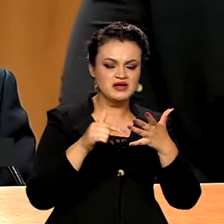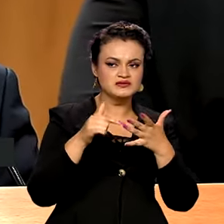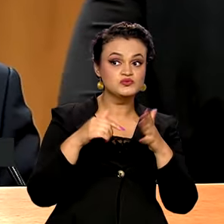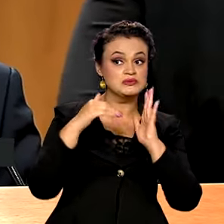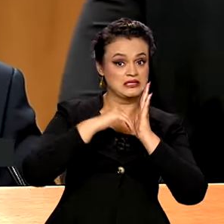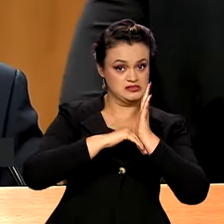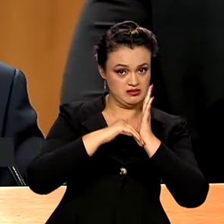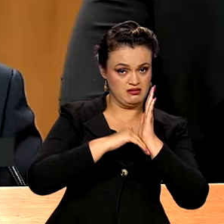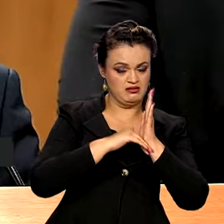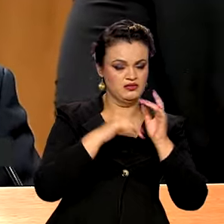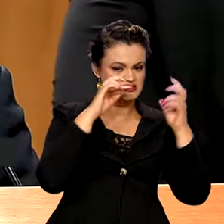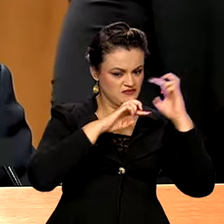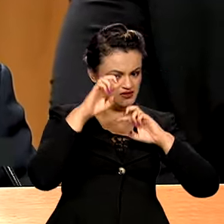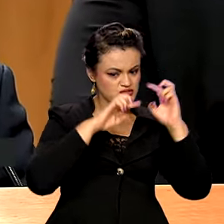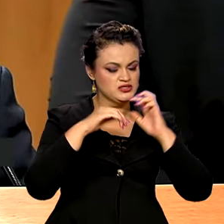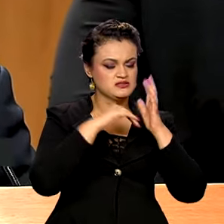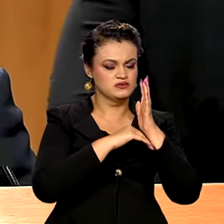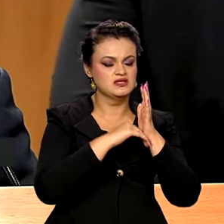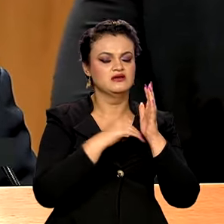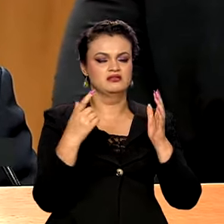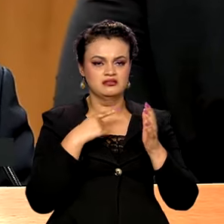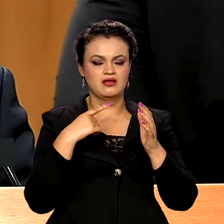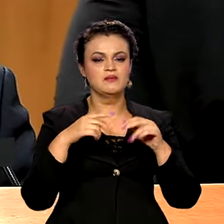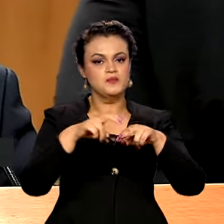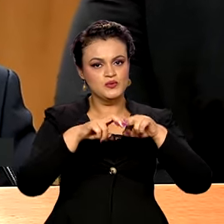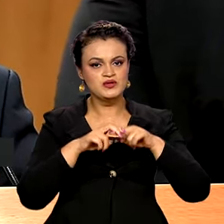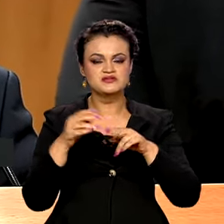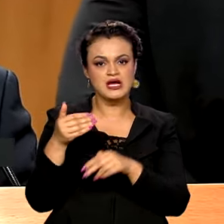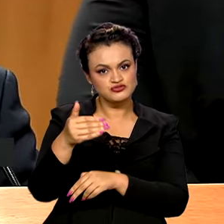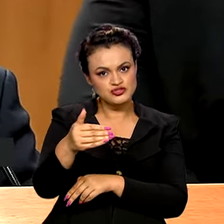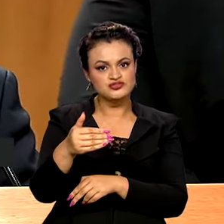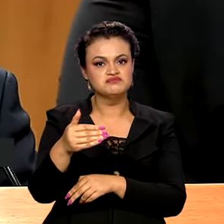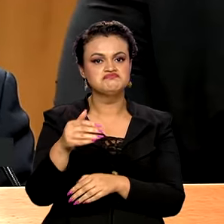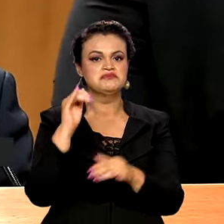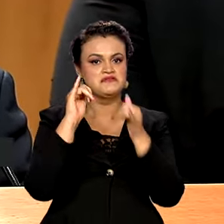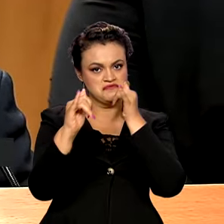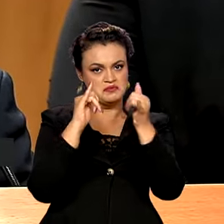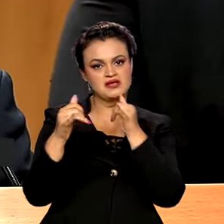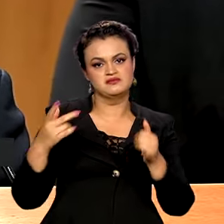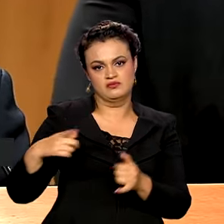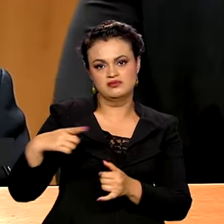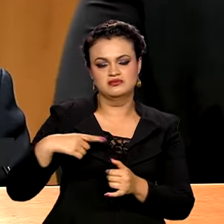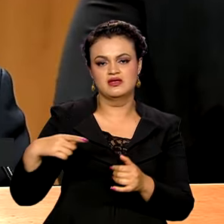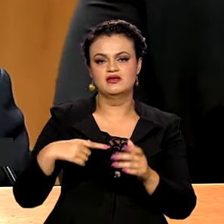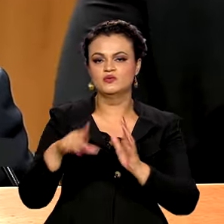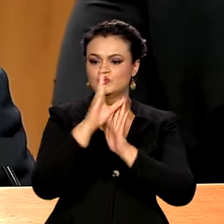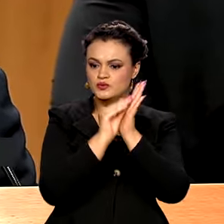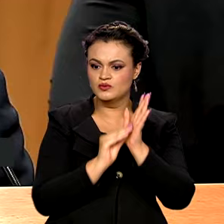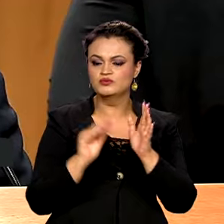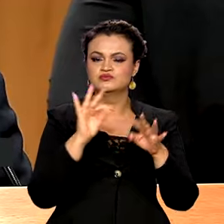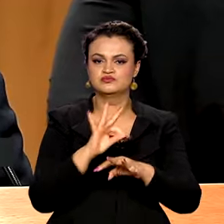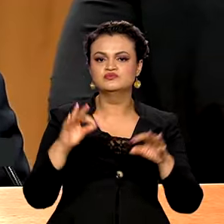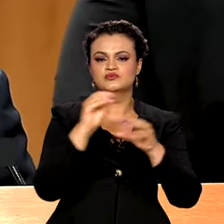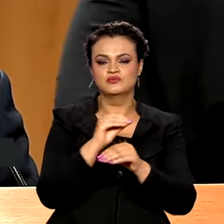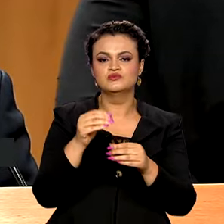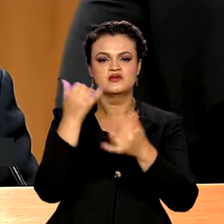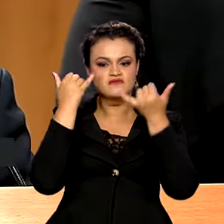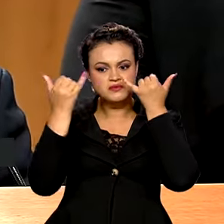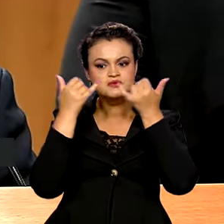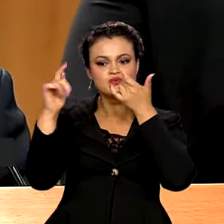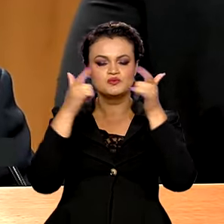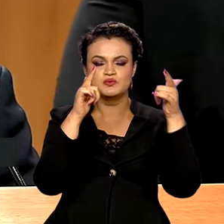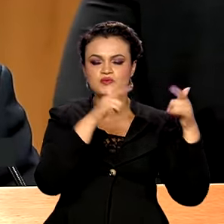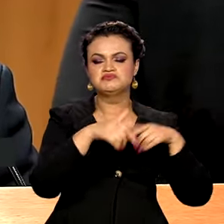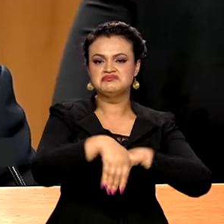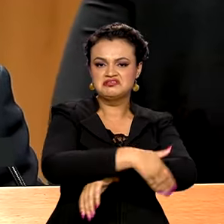investigação foi retirado, portanto, brevemente vocês vão ter acesso a todo o conteúdo e todos os detalhes,